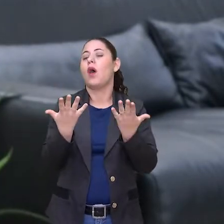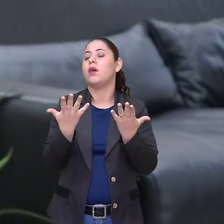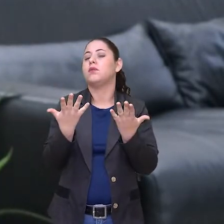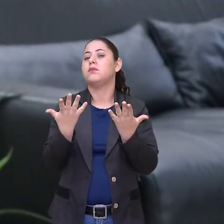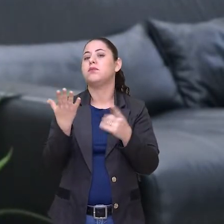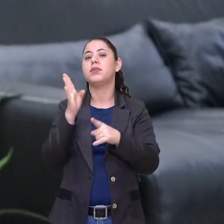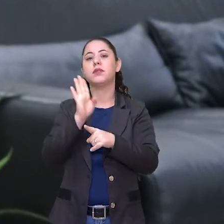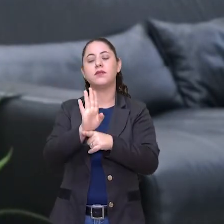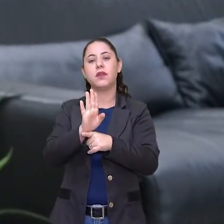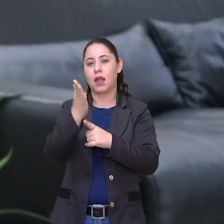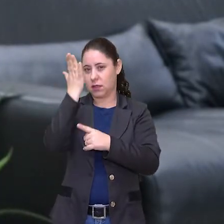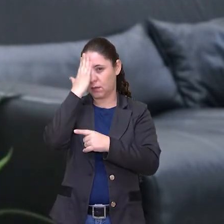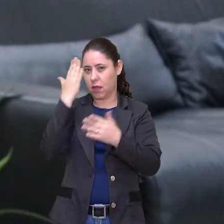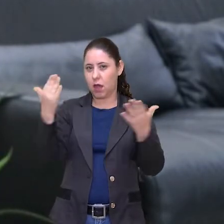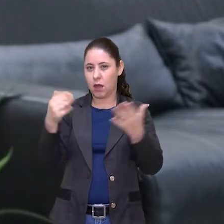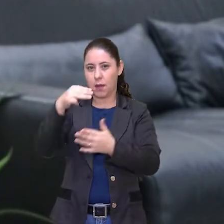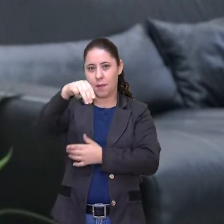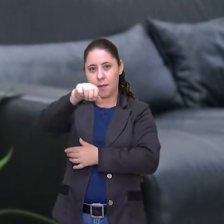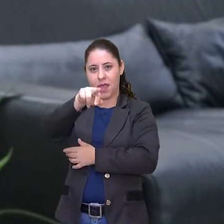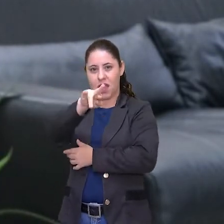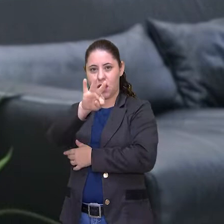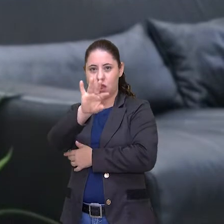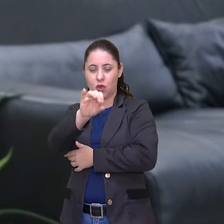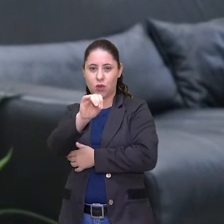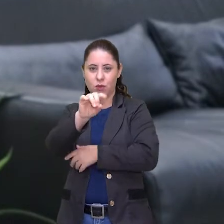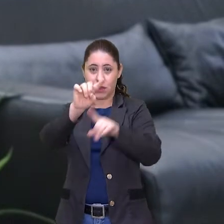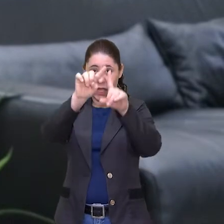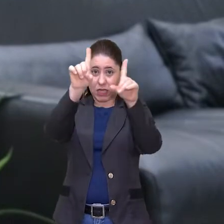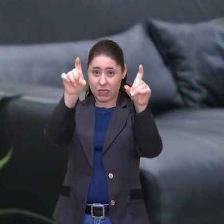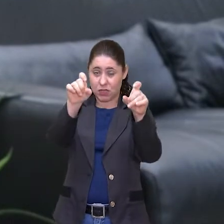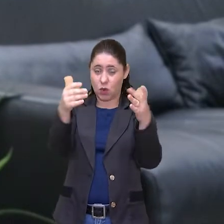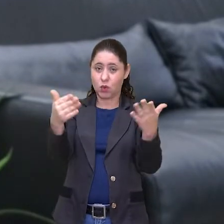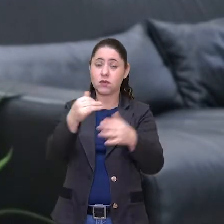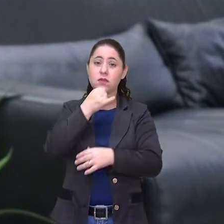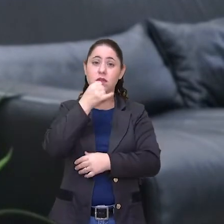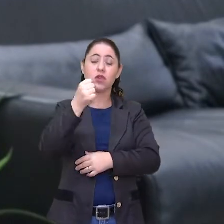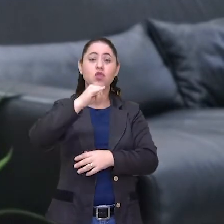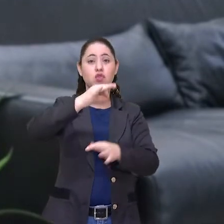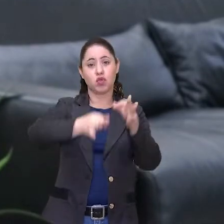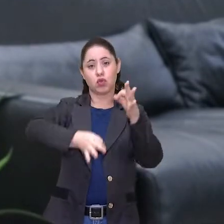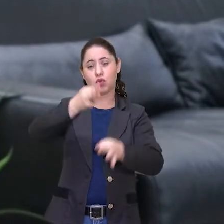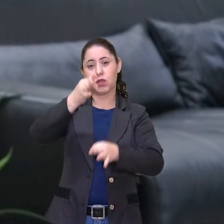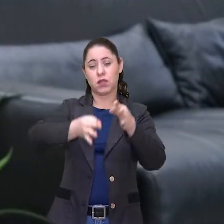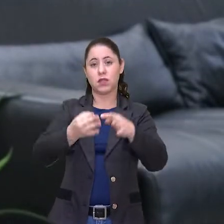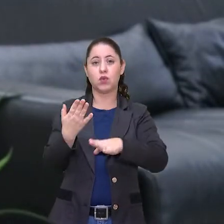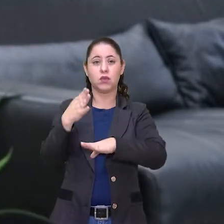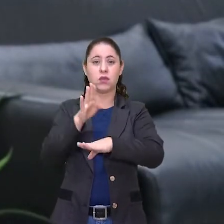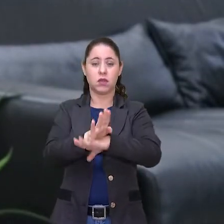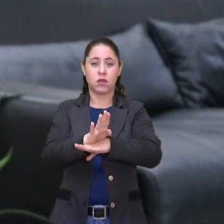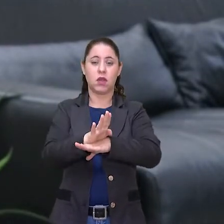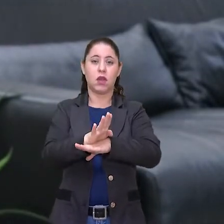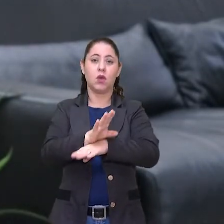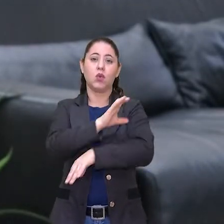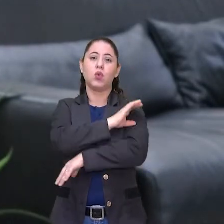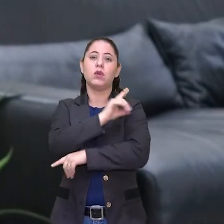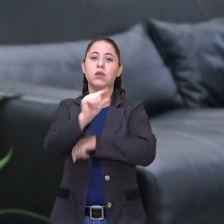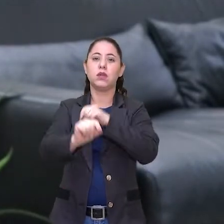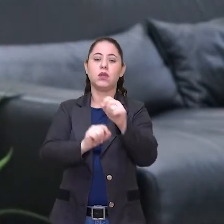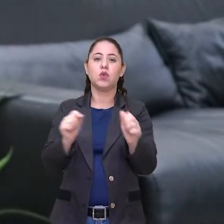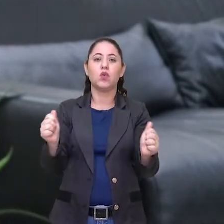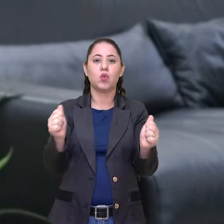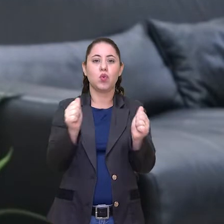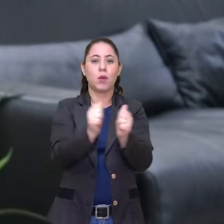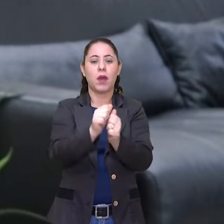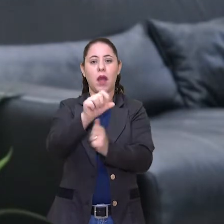as vantagens? Você vai saber no mérito da questão nessa entrevista com o juiz auxiliar da Corregedoria e que integra